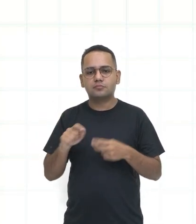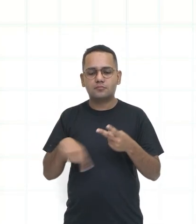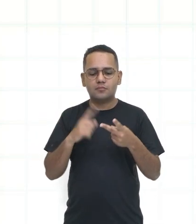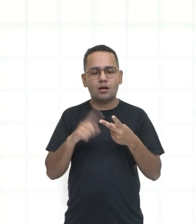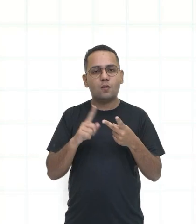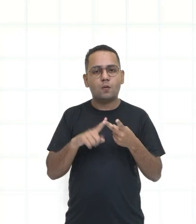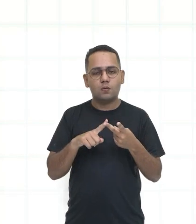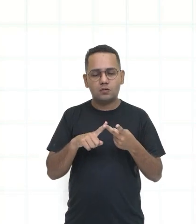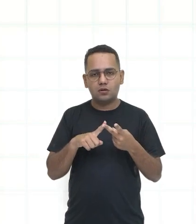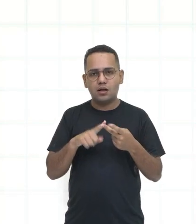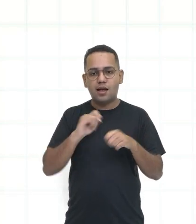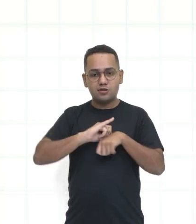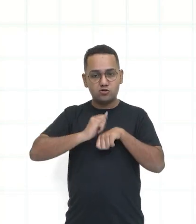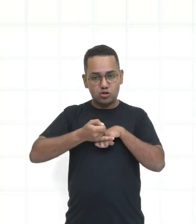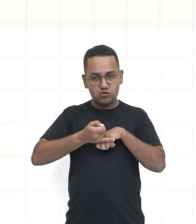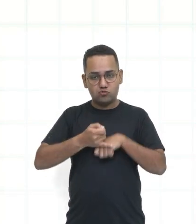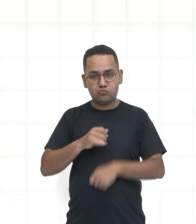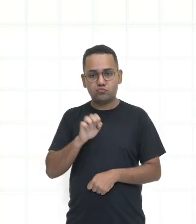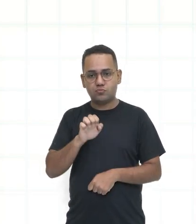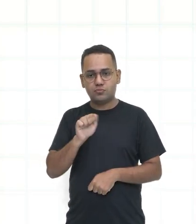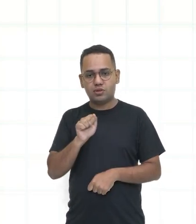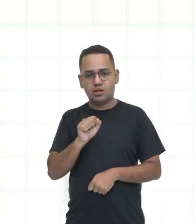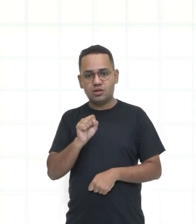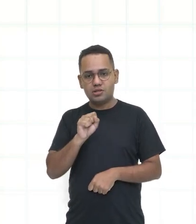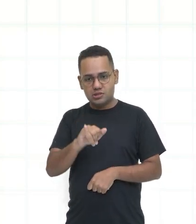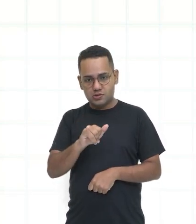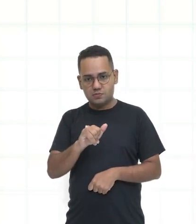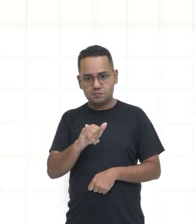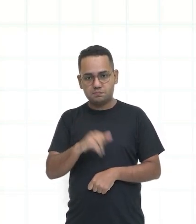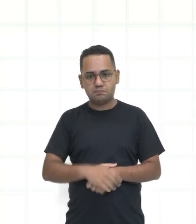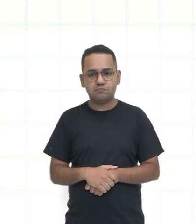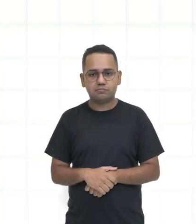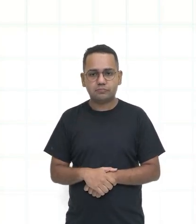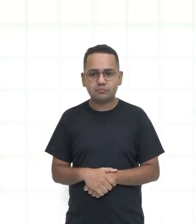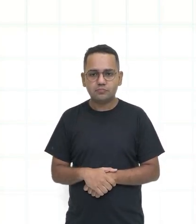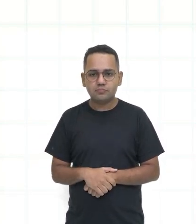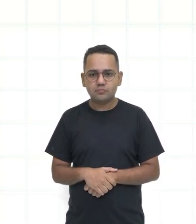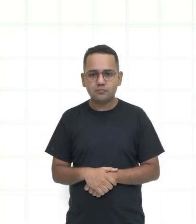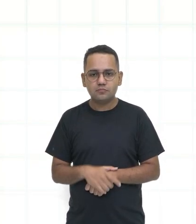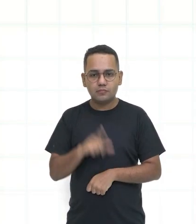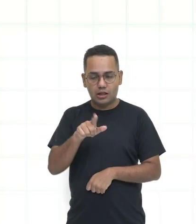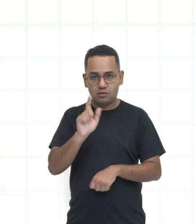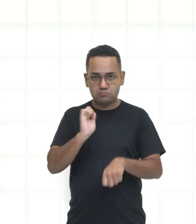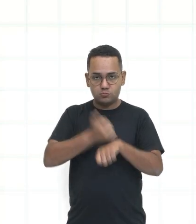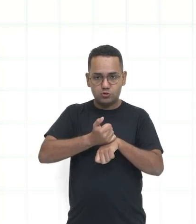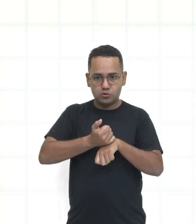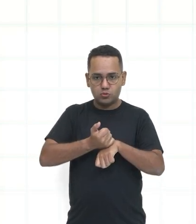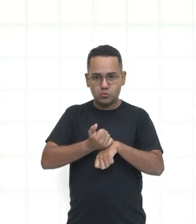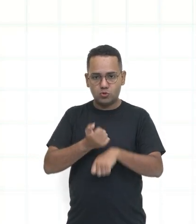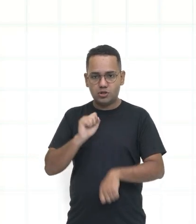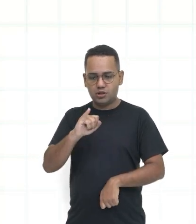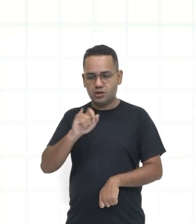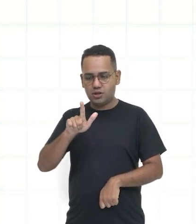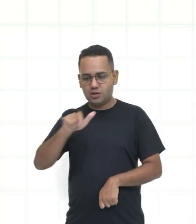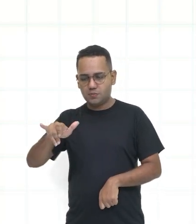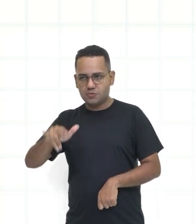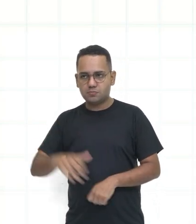easy, fácil, easily, facilmente. Repare que o adjetivo termina em y, eu substituo o y por